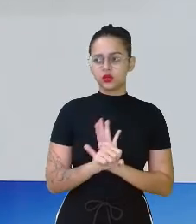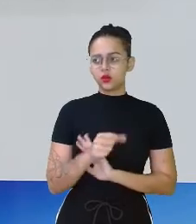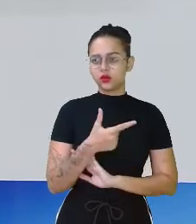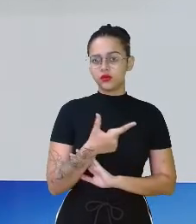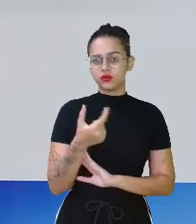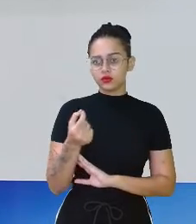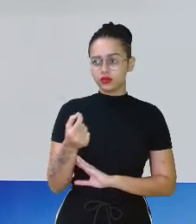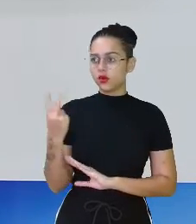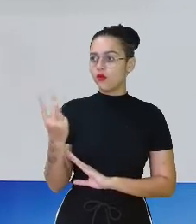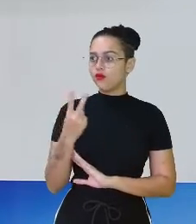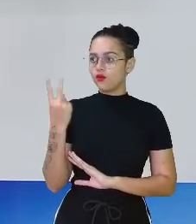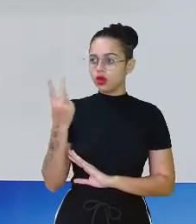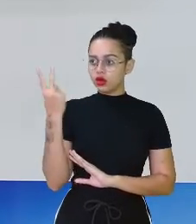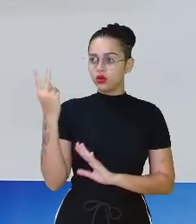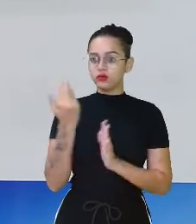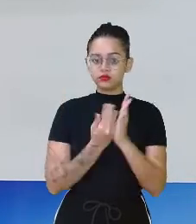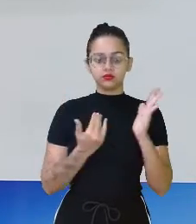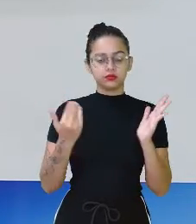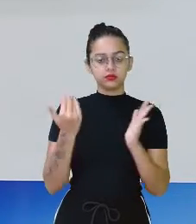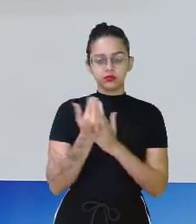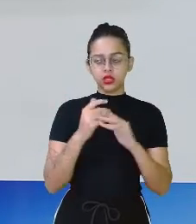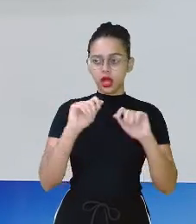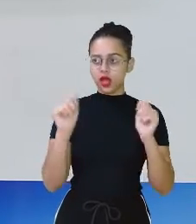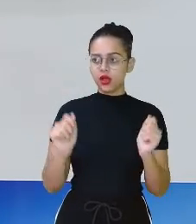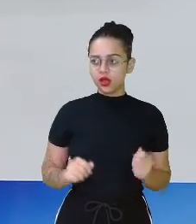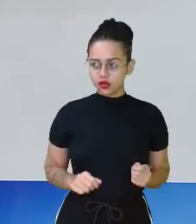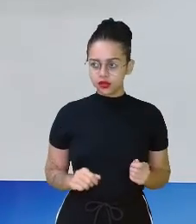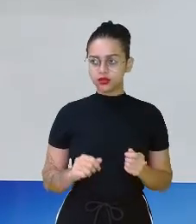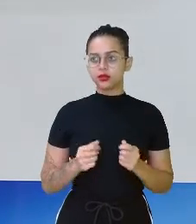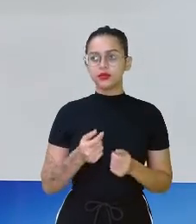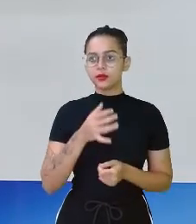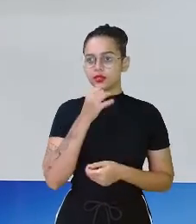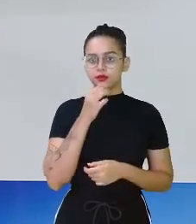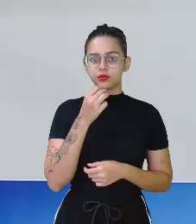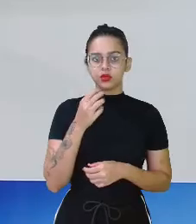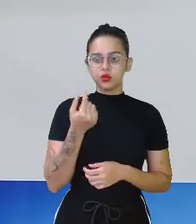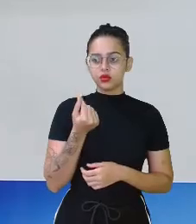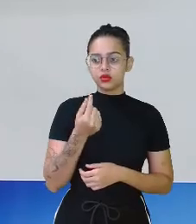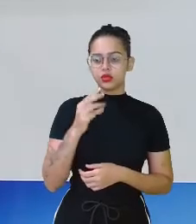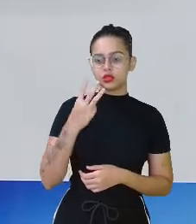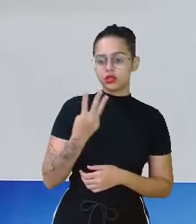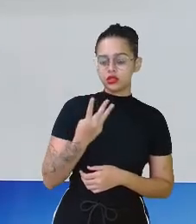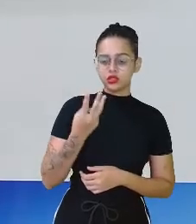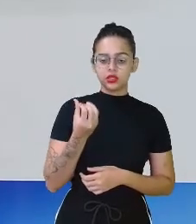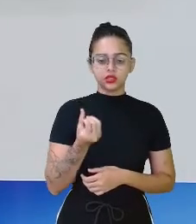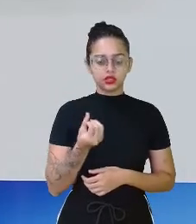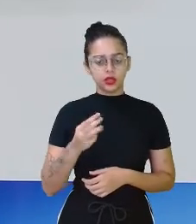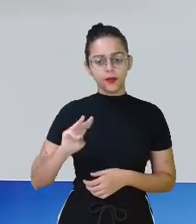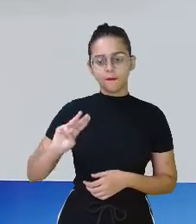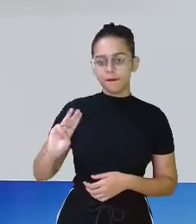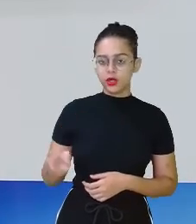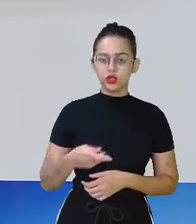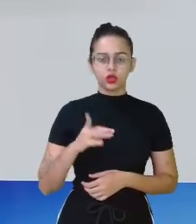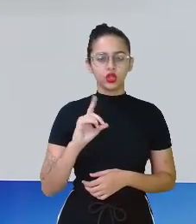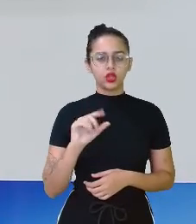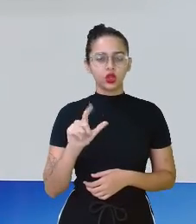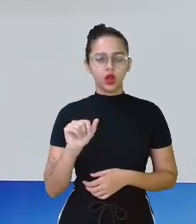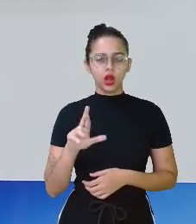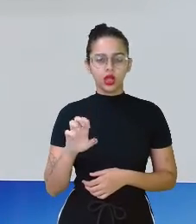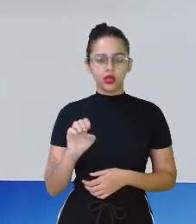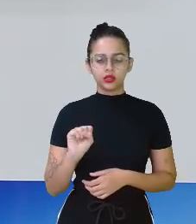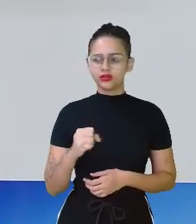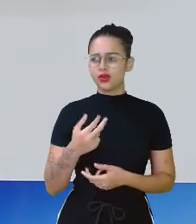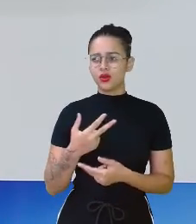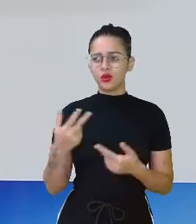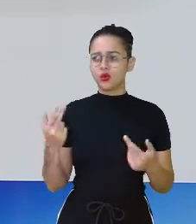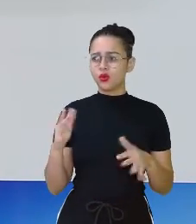Essa eu ia coisa dizer, do isso, valor inclusive, exacerbado da arte, uma isso. obra de arte custar 36 milhões de dólares. Né? Absurdo, né? Isso é uma coisa